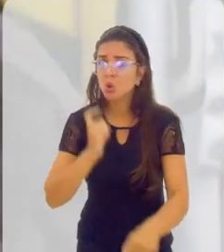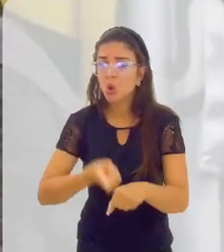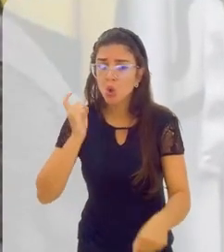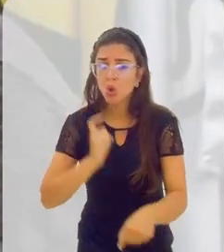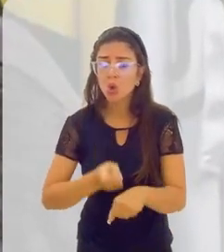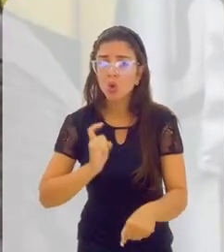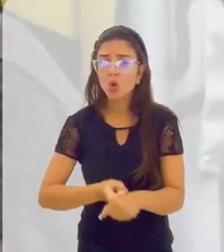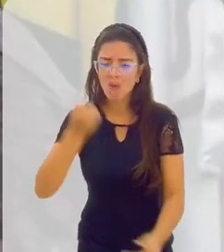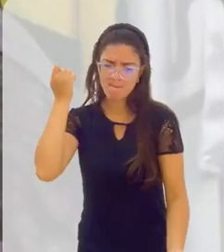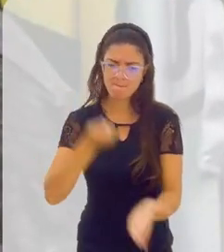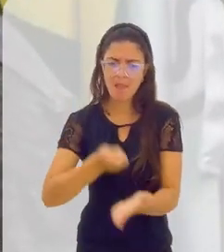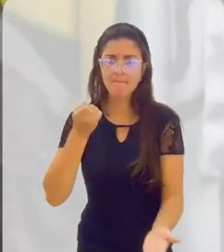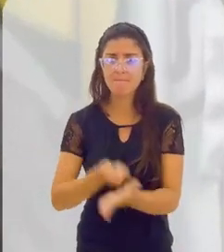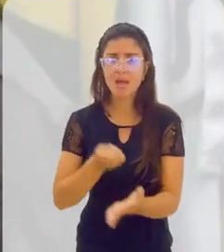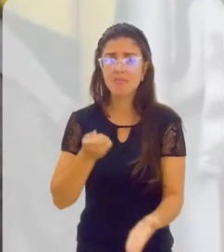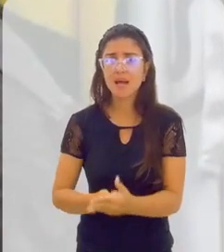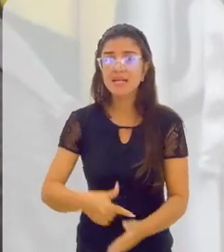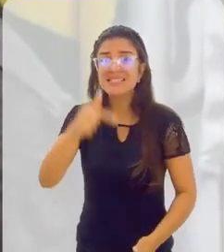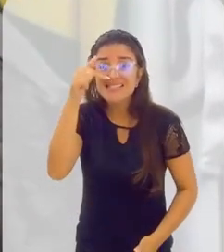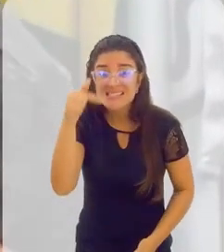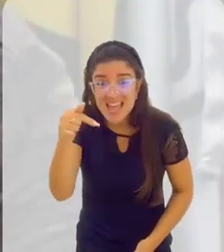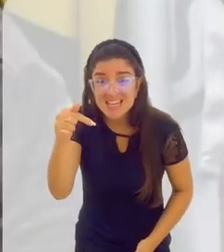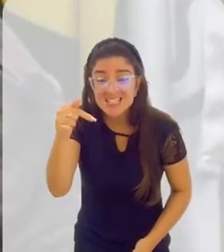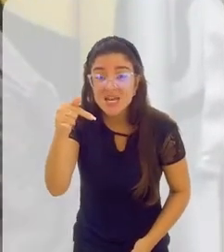de qualquer tipo